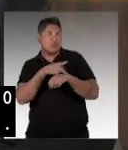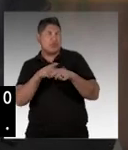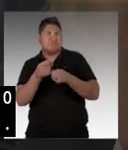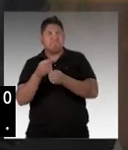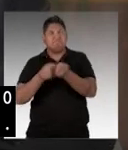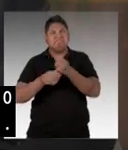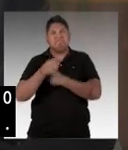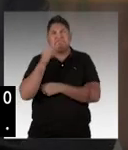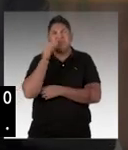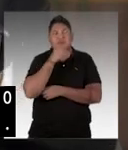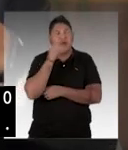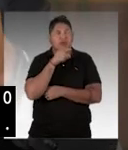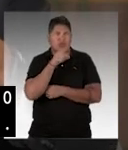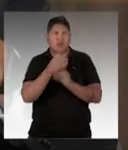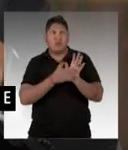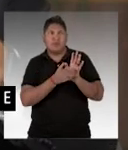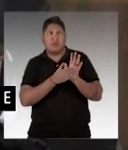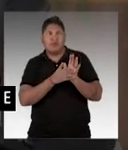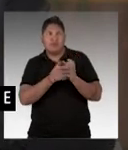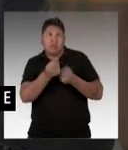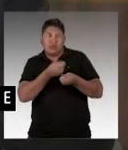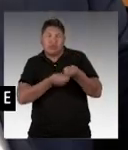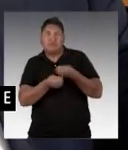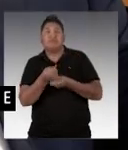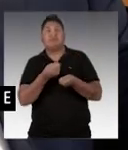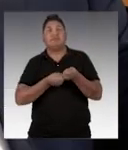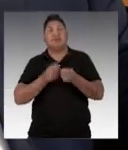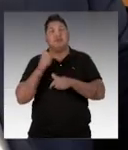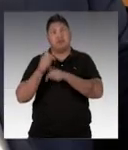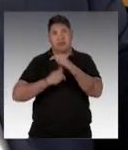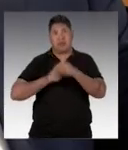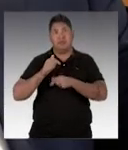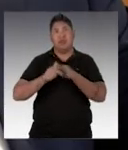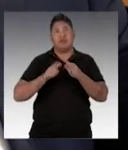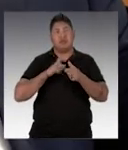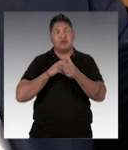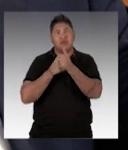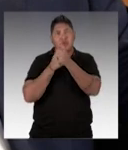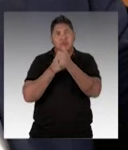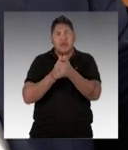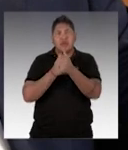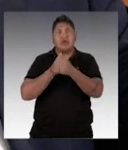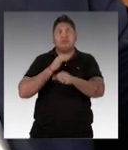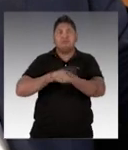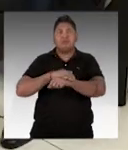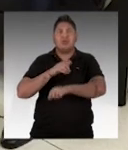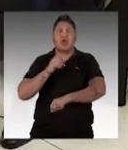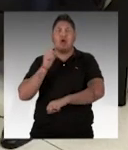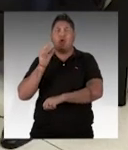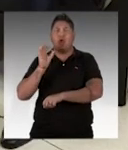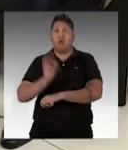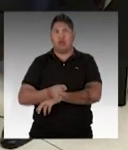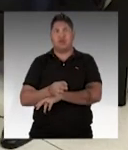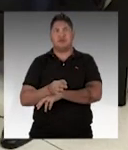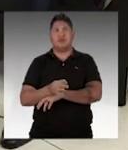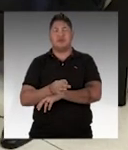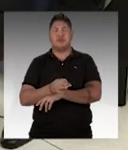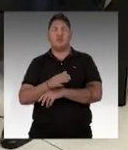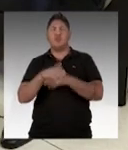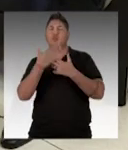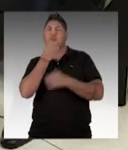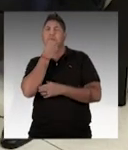momento econômico delicado. O senhor propõe que o orçamento do Ministério Público do Trabalho seja acompanhado em tempo real.